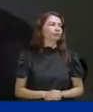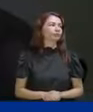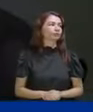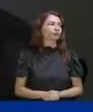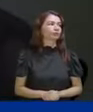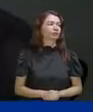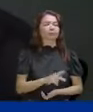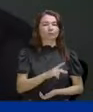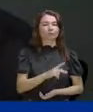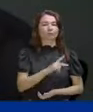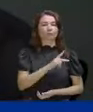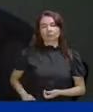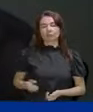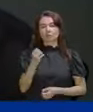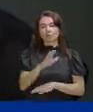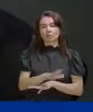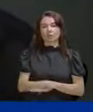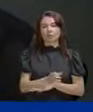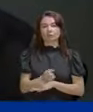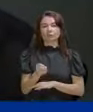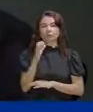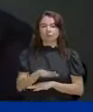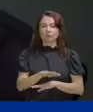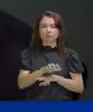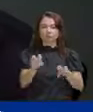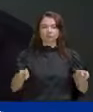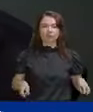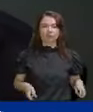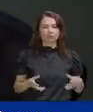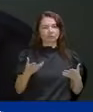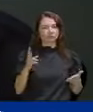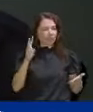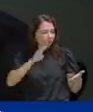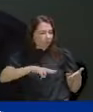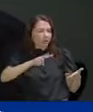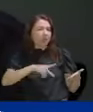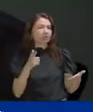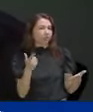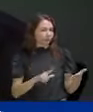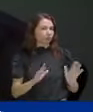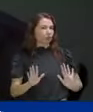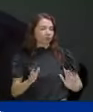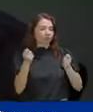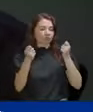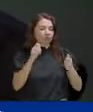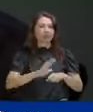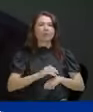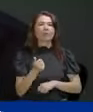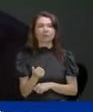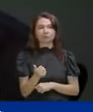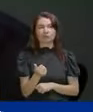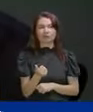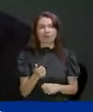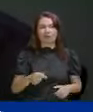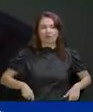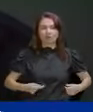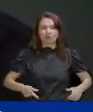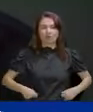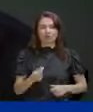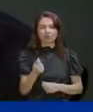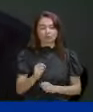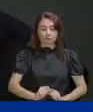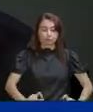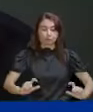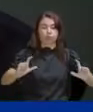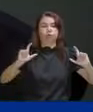Senhor presidente, boa tarde a todos. Eu peço vista, eu preciso dar uma análise melhor. Como os recursos são vultosos,